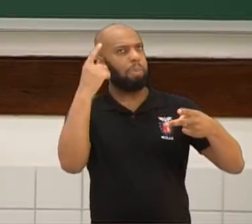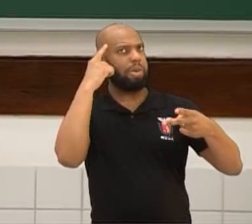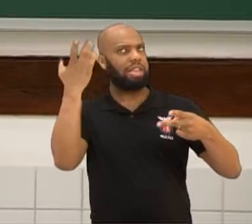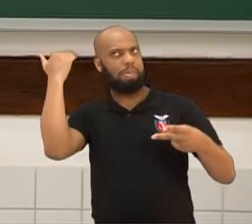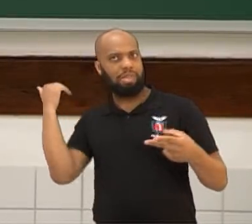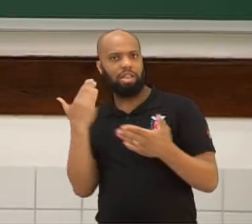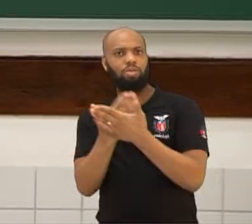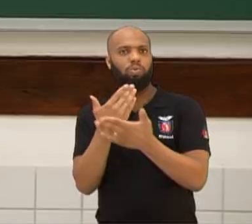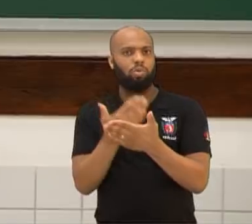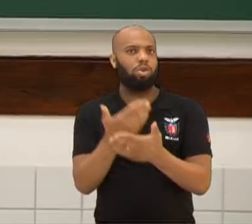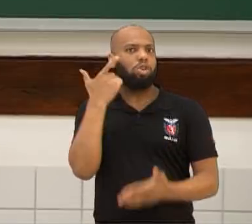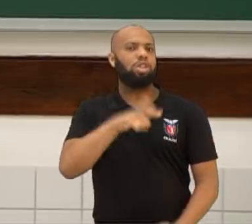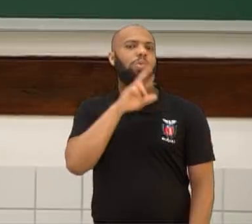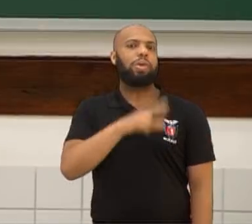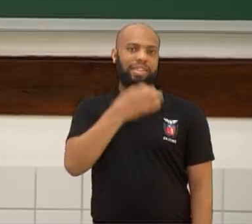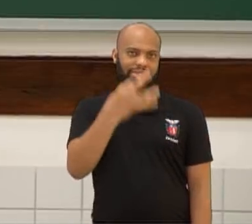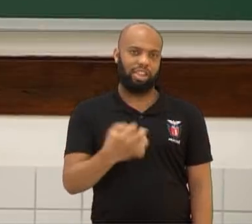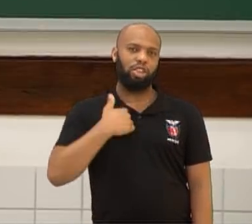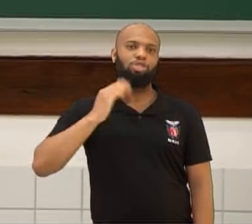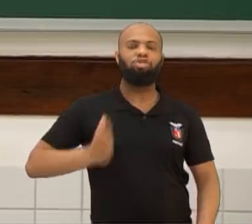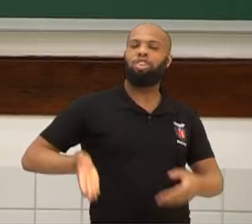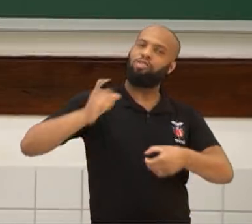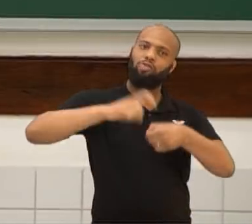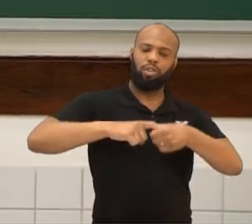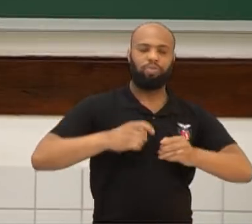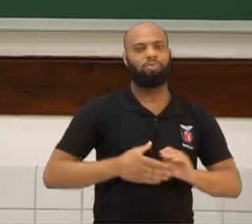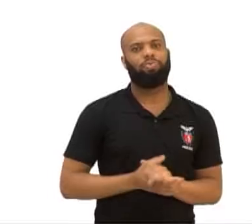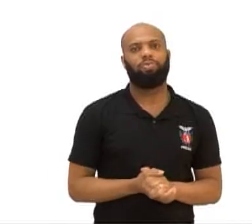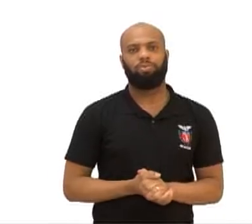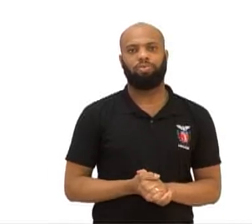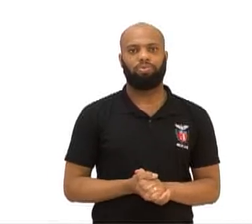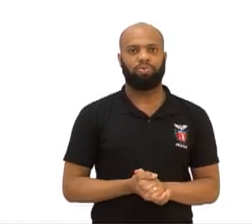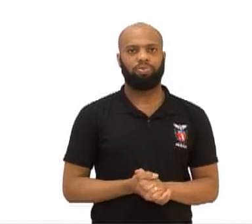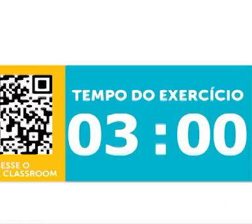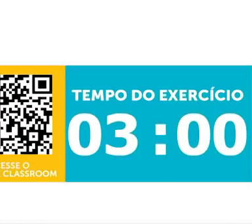anteriores e acertar essa questão, ok? A gente retorna na sequência.